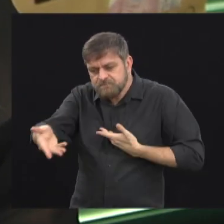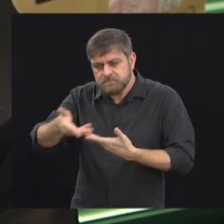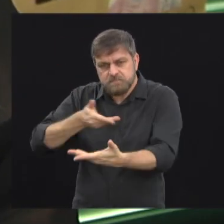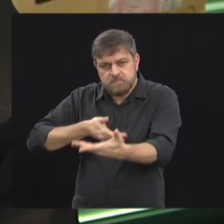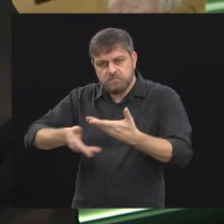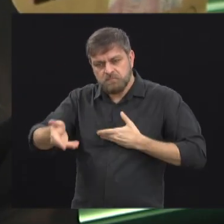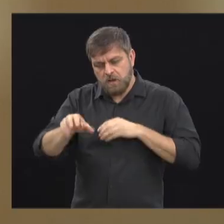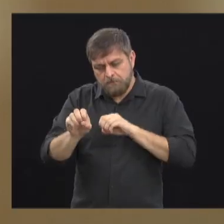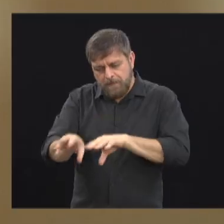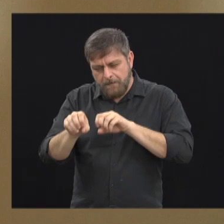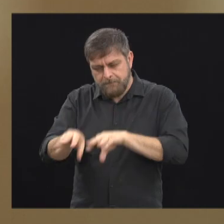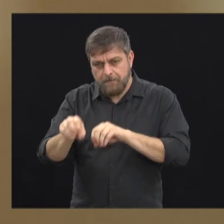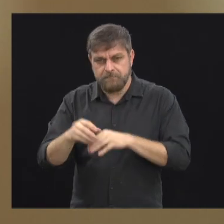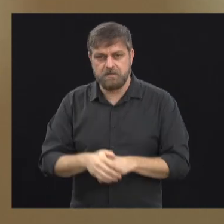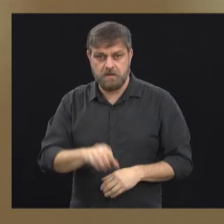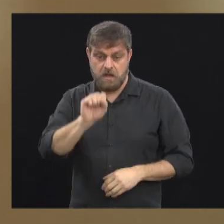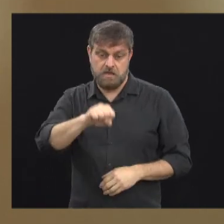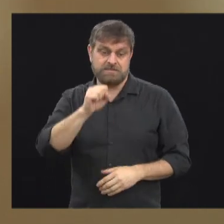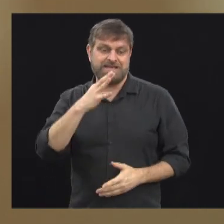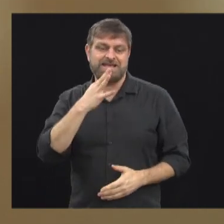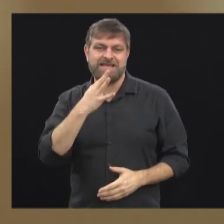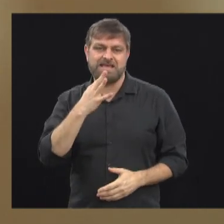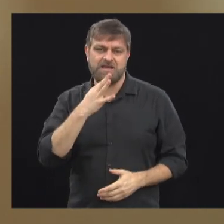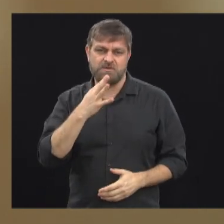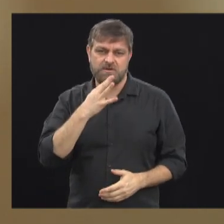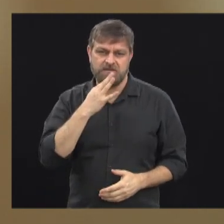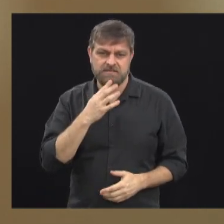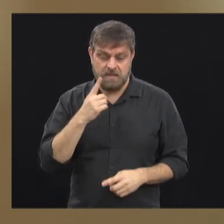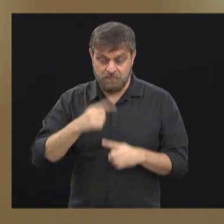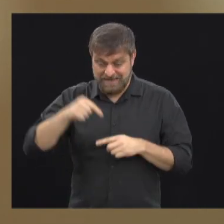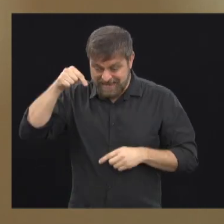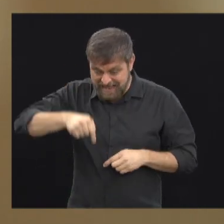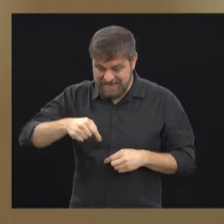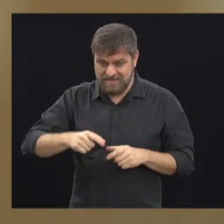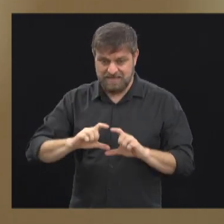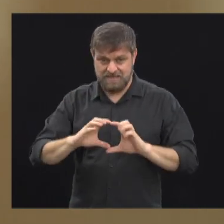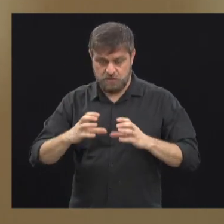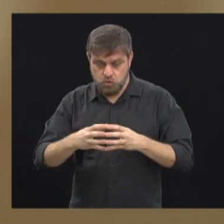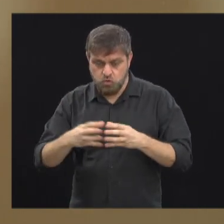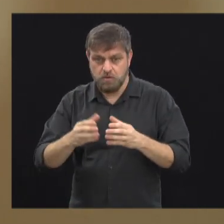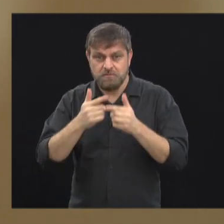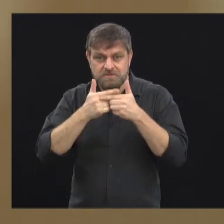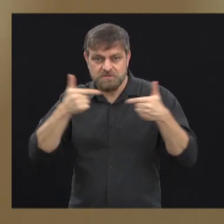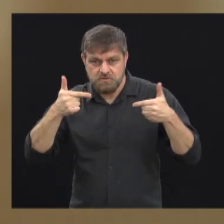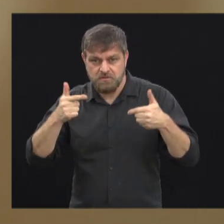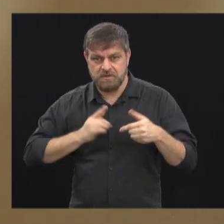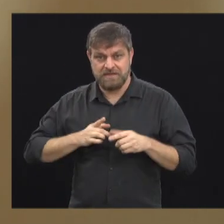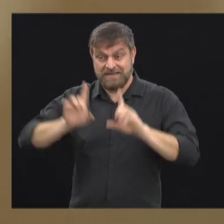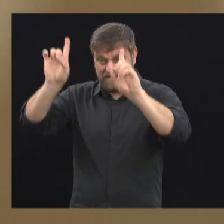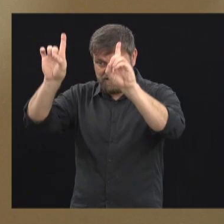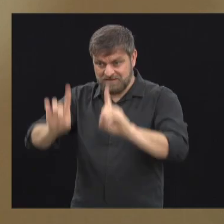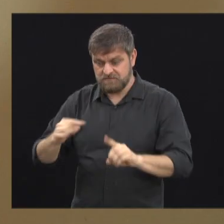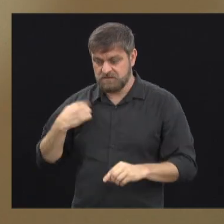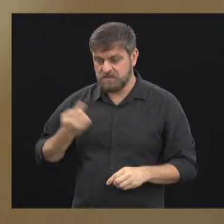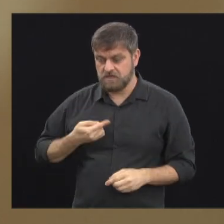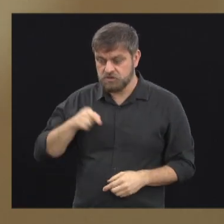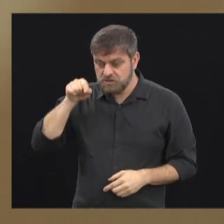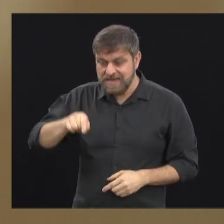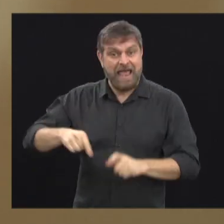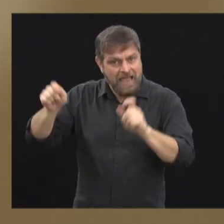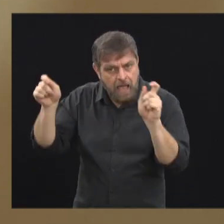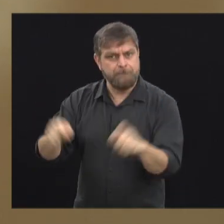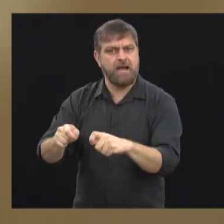Transmitir. Sim, sim, e que conheça, porque aqui dentro a gente trabalha, Mara, com as pessoas com deficiência, a gente tem que olhar que eles